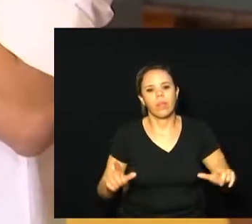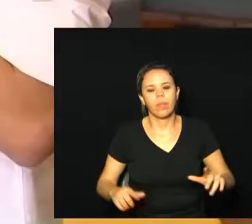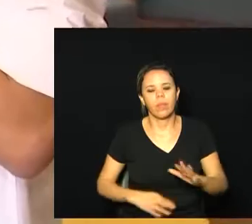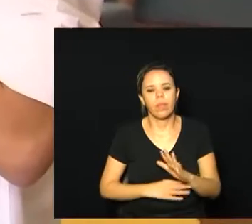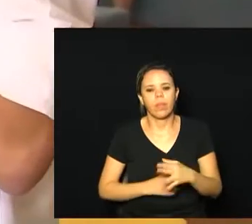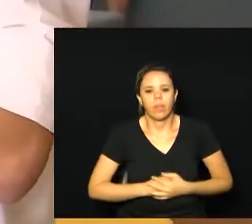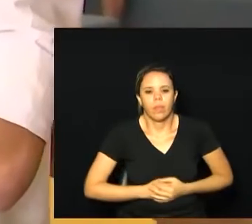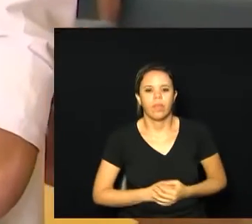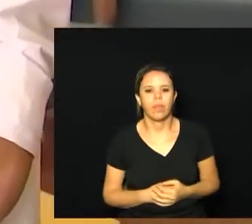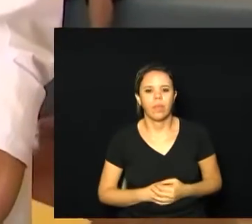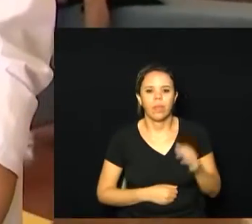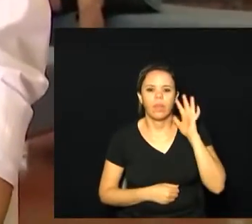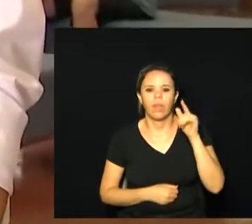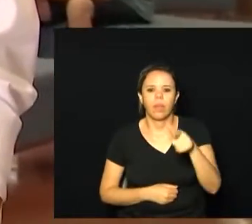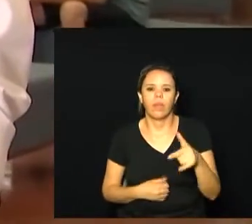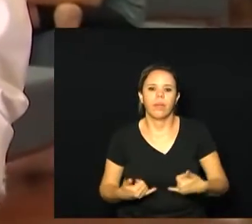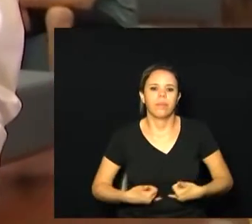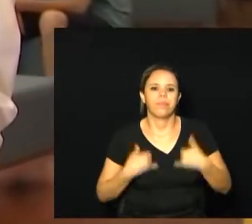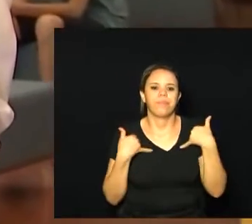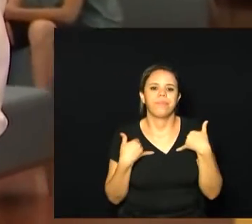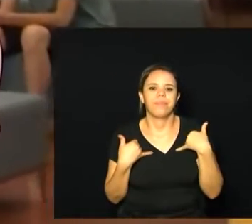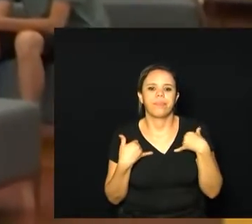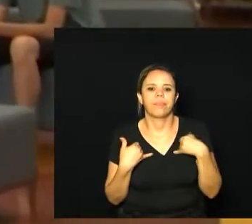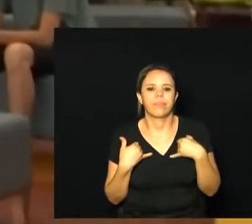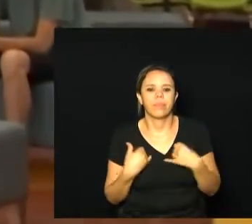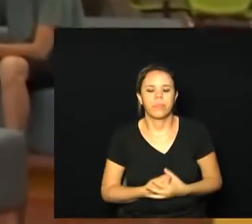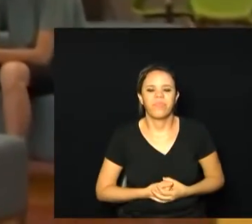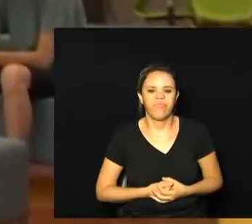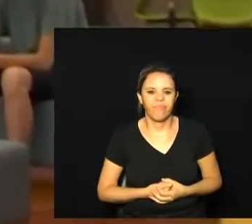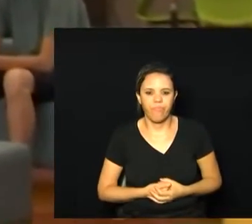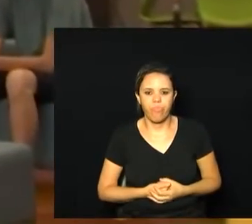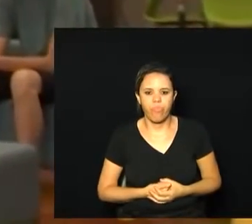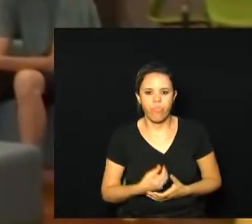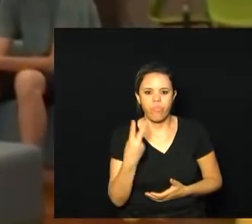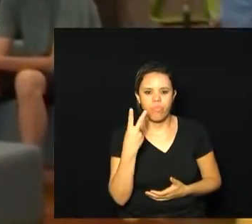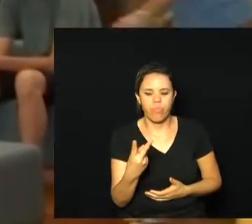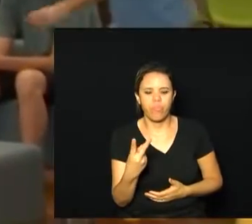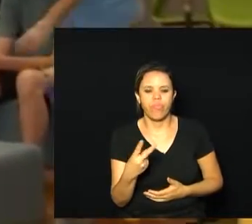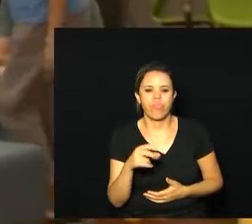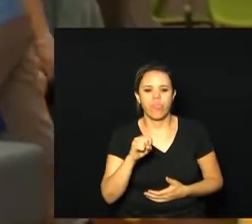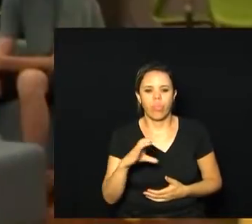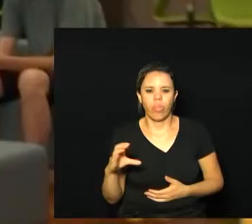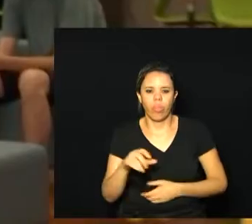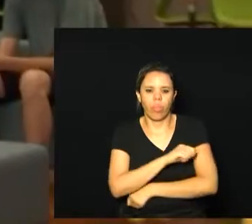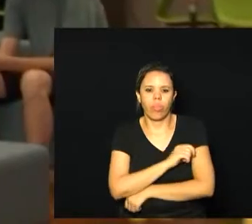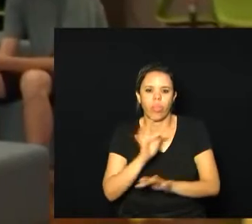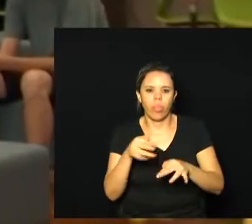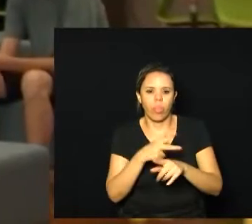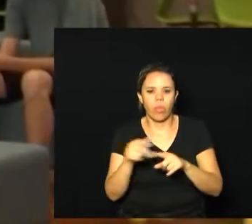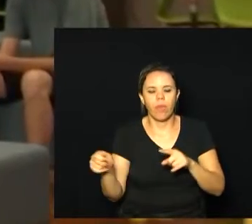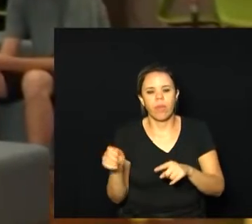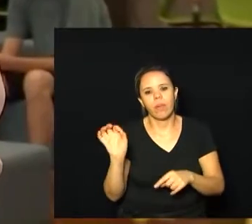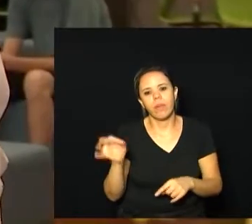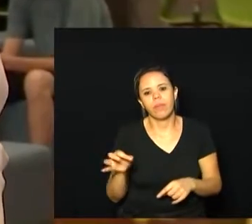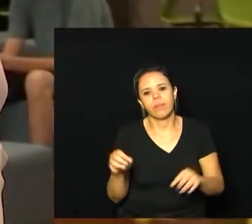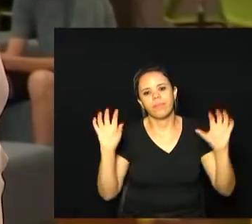Bom, imagino que vocês estejam super orgulhosos, né? Porque são 2 aqui do Senac Campinas que foram para a final, né? Com certeza.